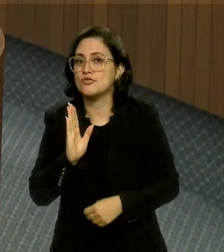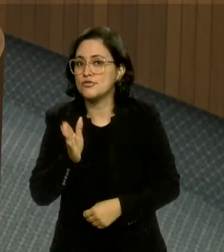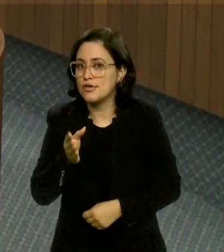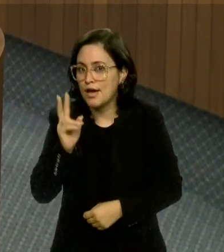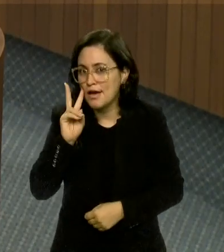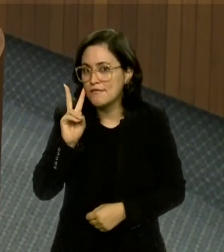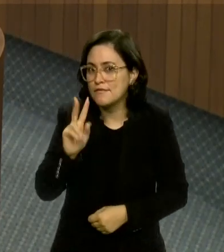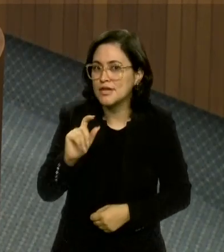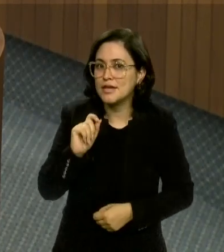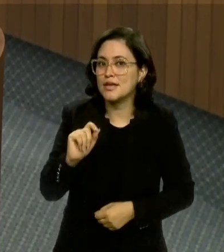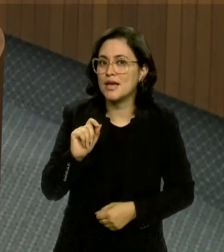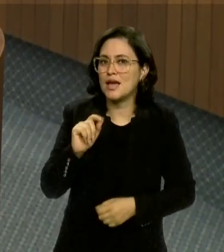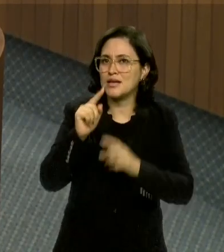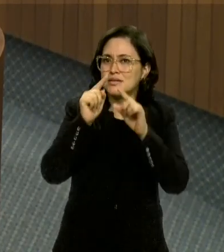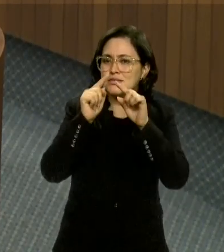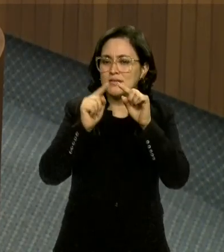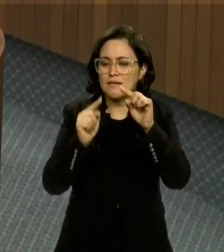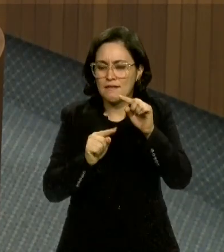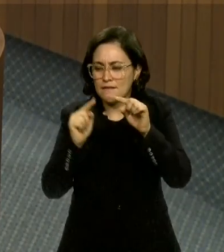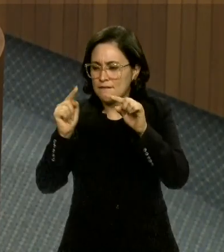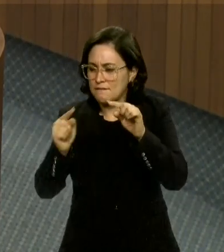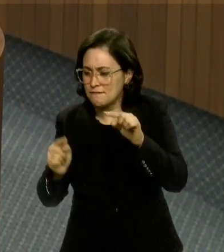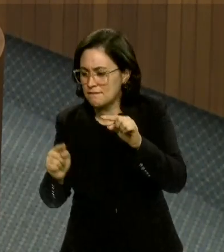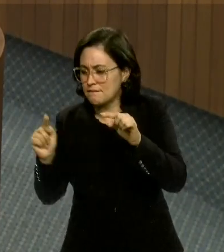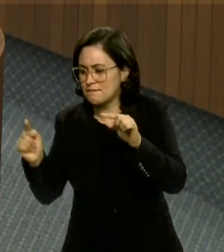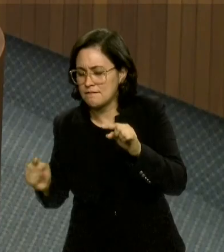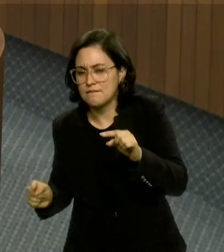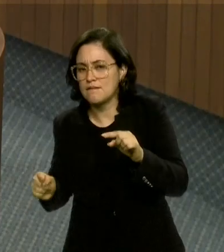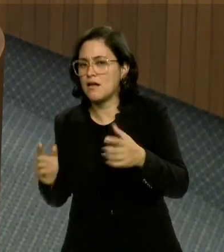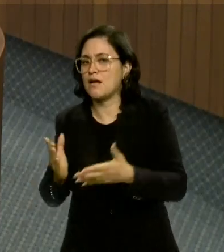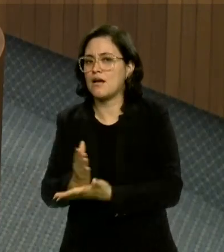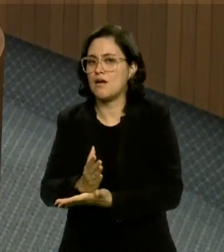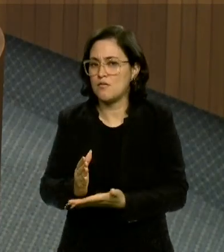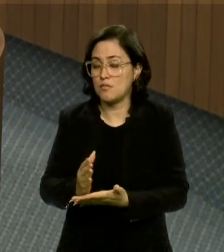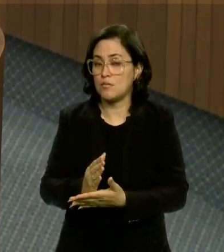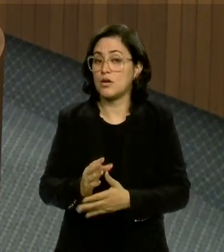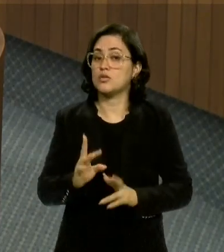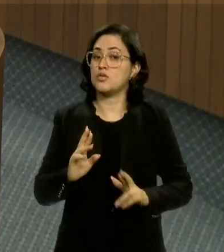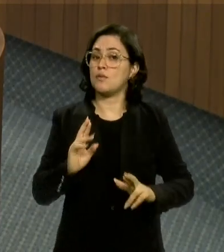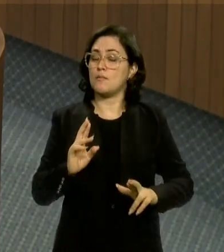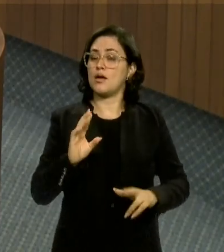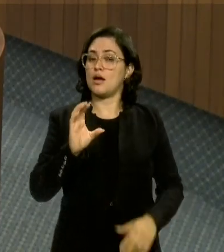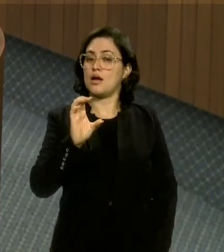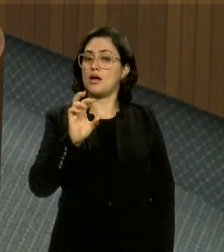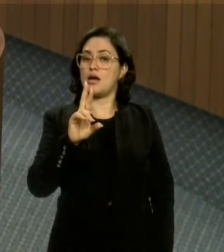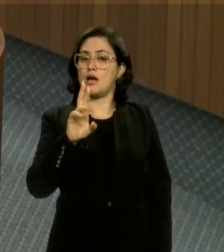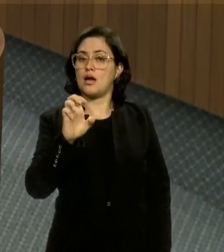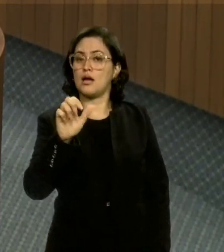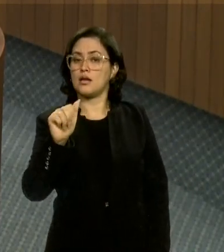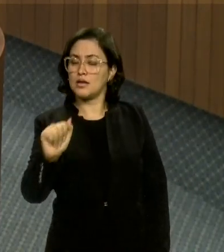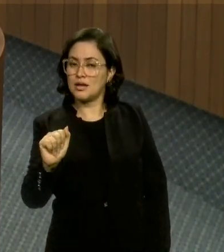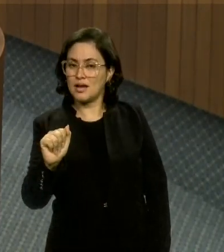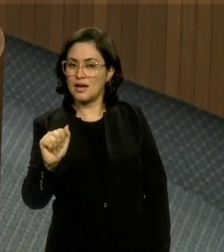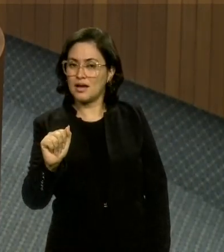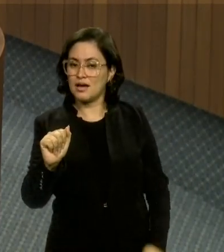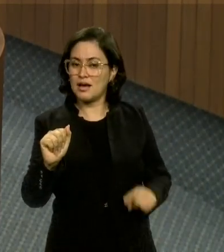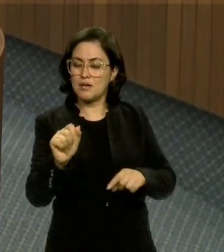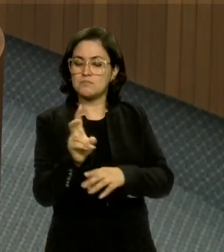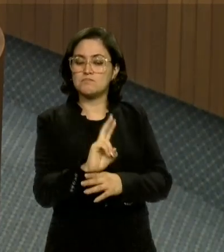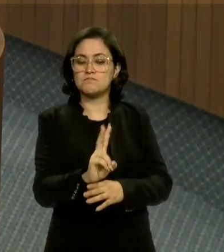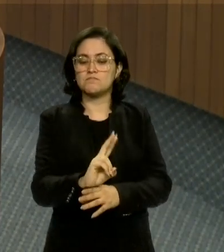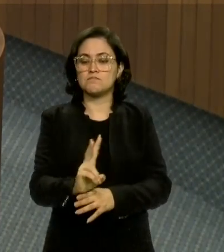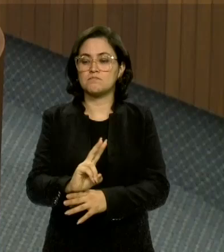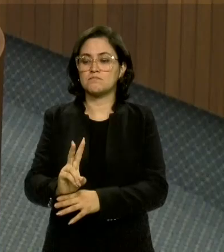seja diligente e acompanhe essa obra, porque, estranhamente, só essa obra foi feita às pressas para o